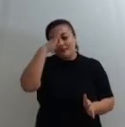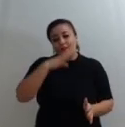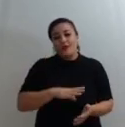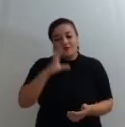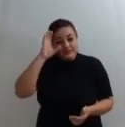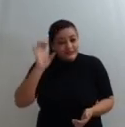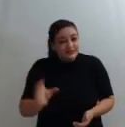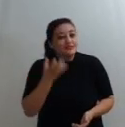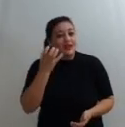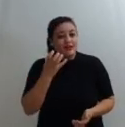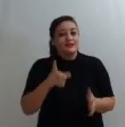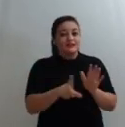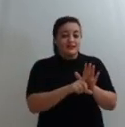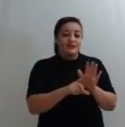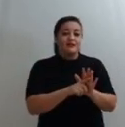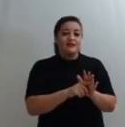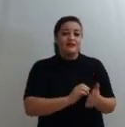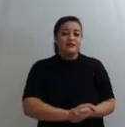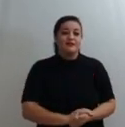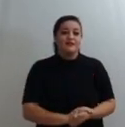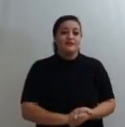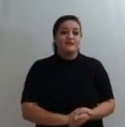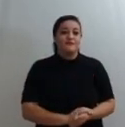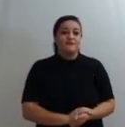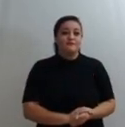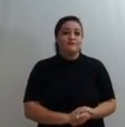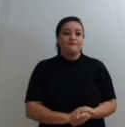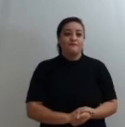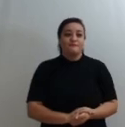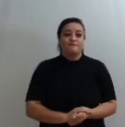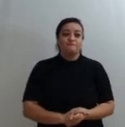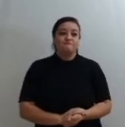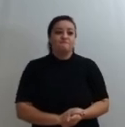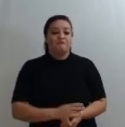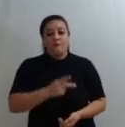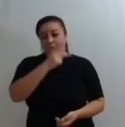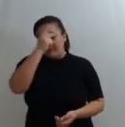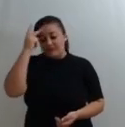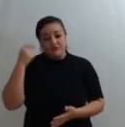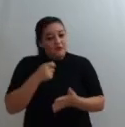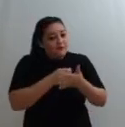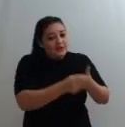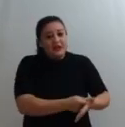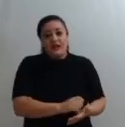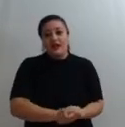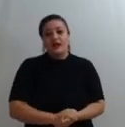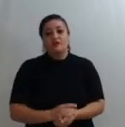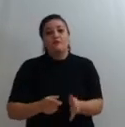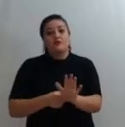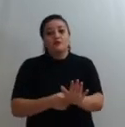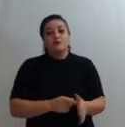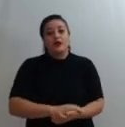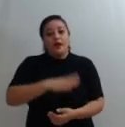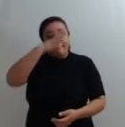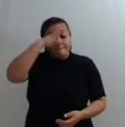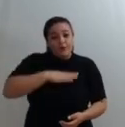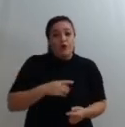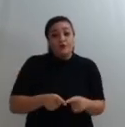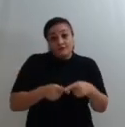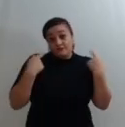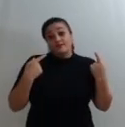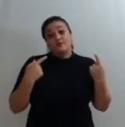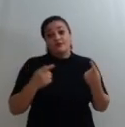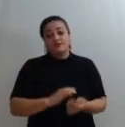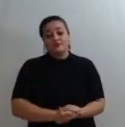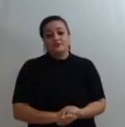E ao fazê-lo, tomando por conta um brocado de que ninguém é obrigado a fazer prova contra si mesmo, a declarar contra si mesmo, ou seja,